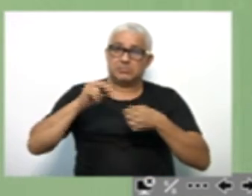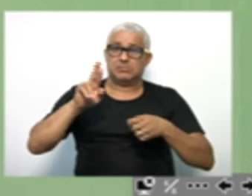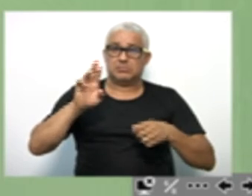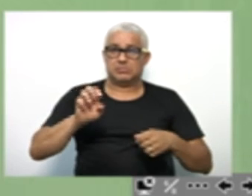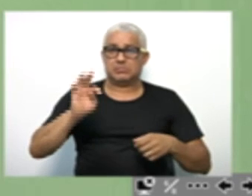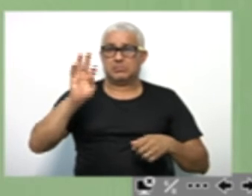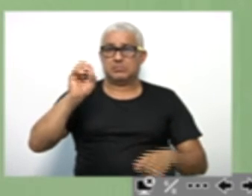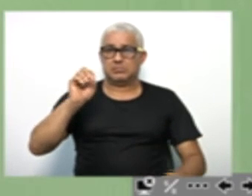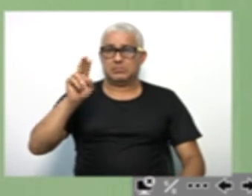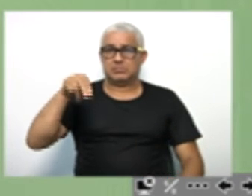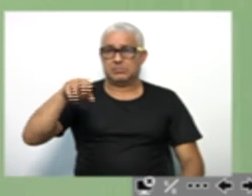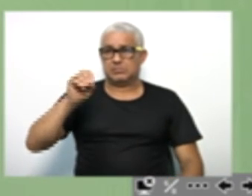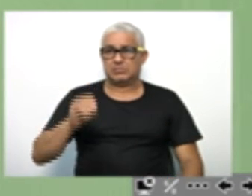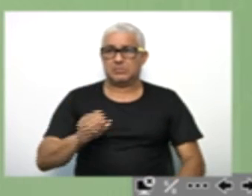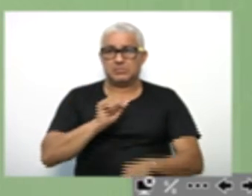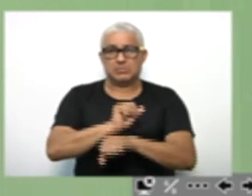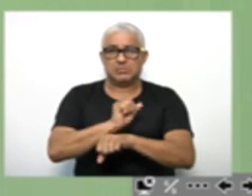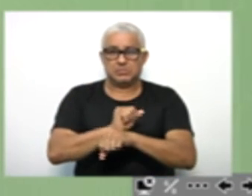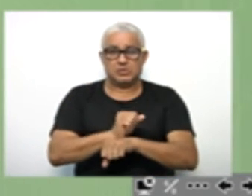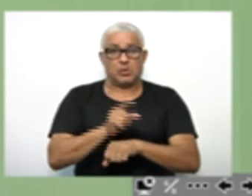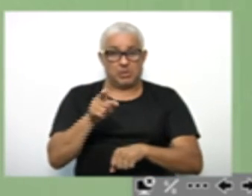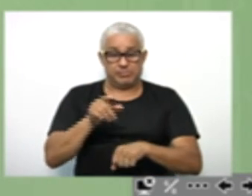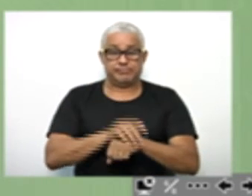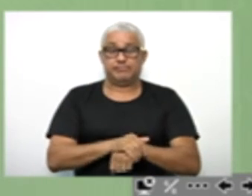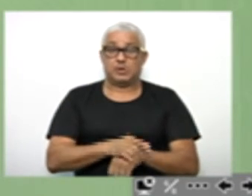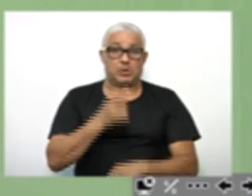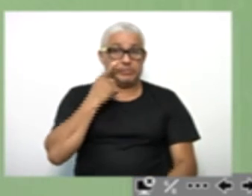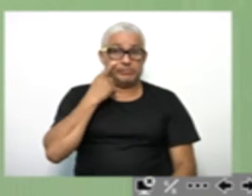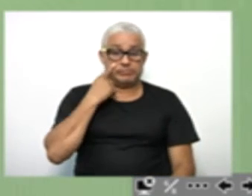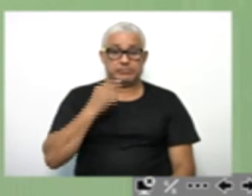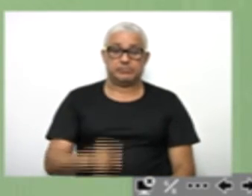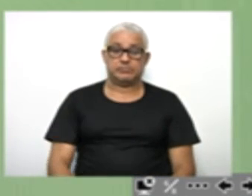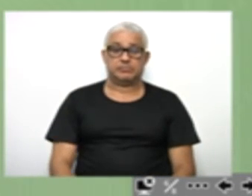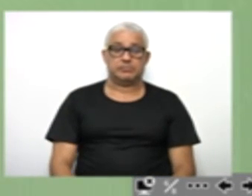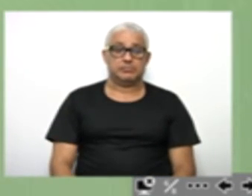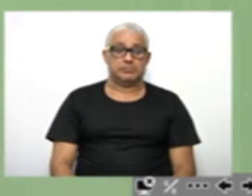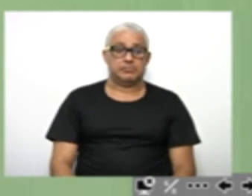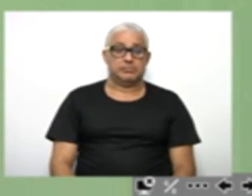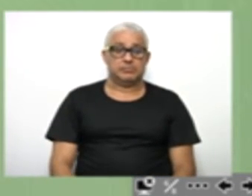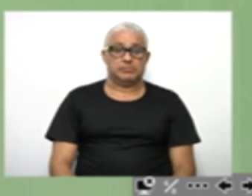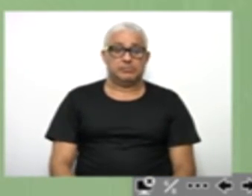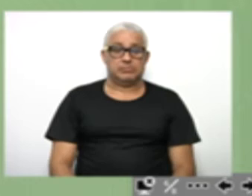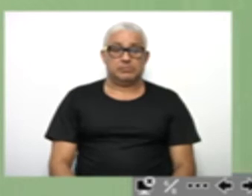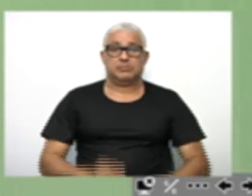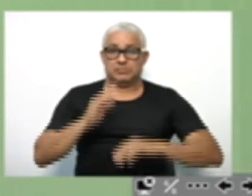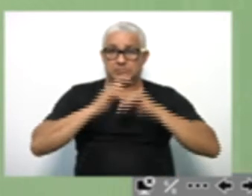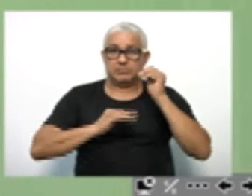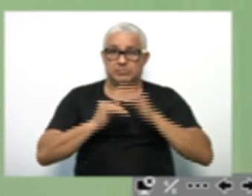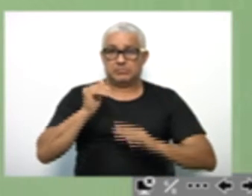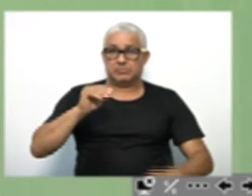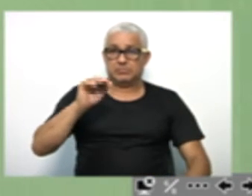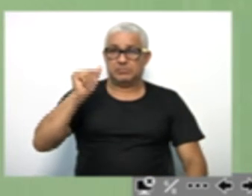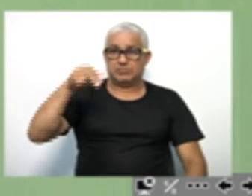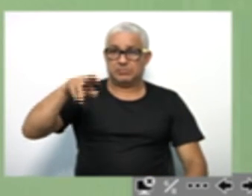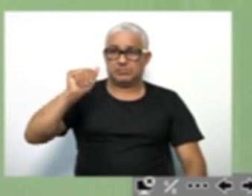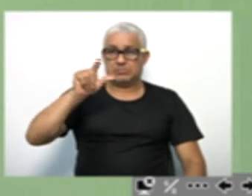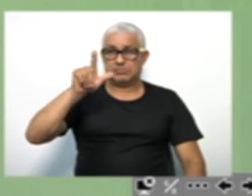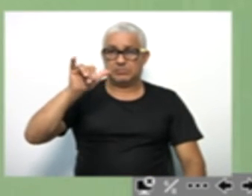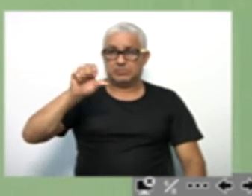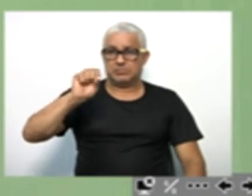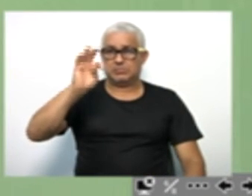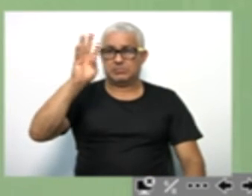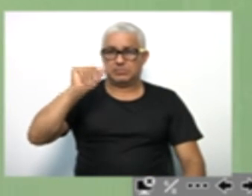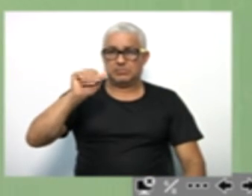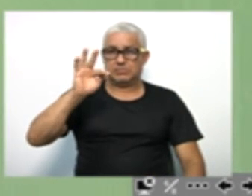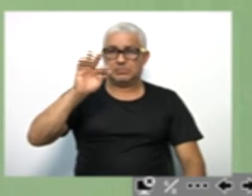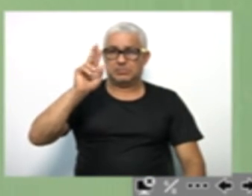espera. Percebam vocês que o analista de finanças ou o analista financeiro, ele tem que levar a taxa mínima de